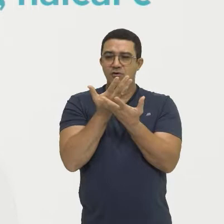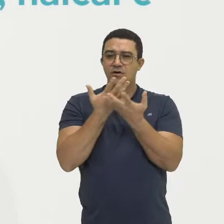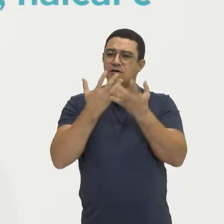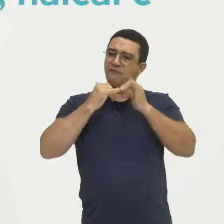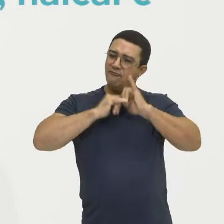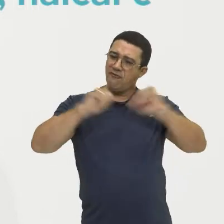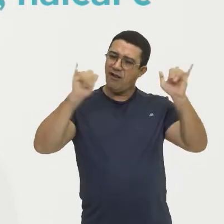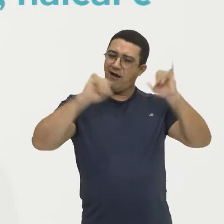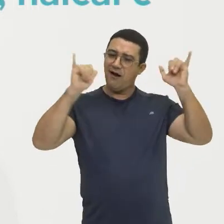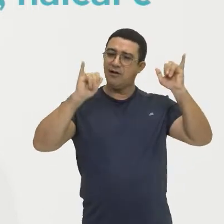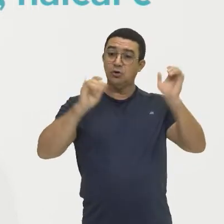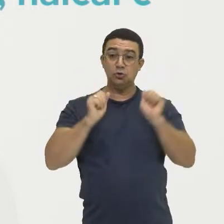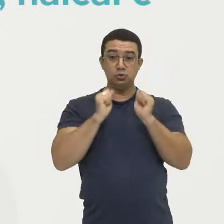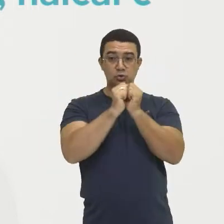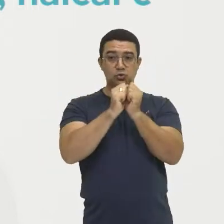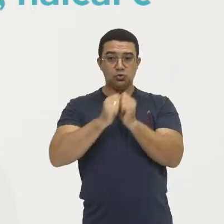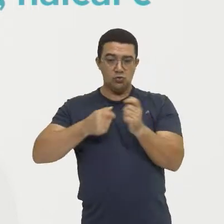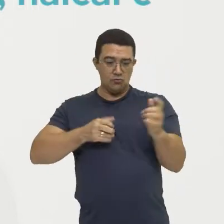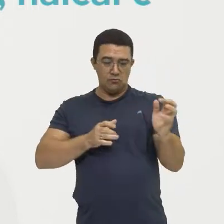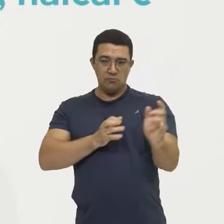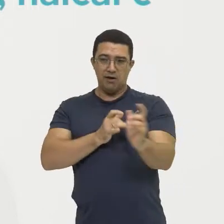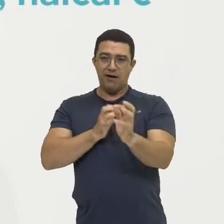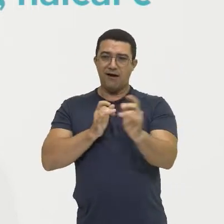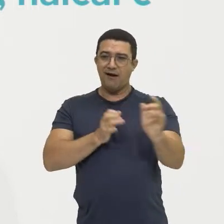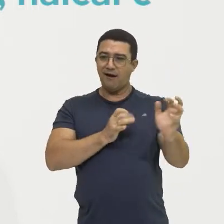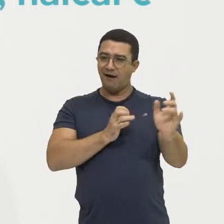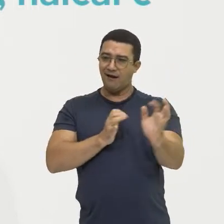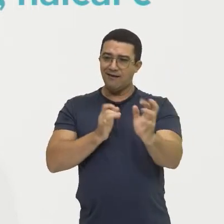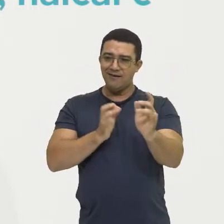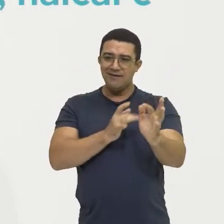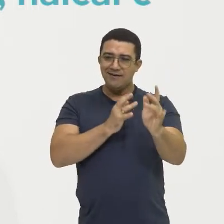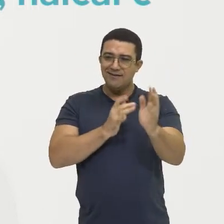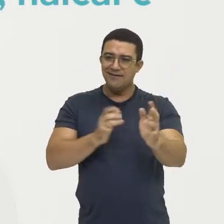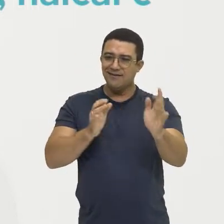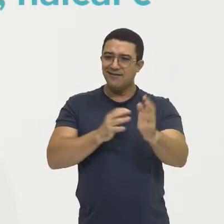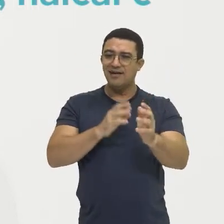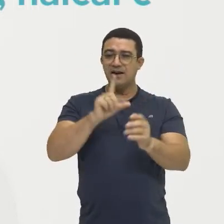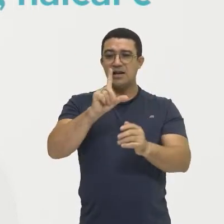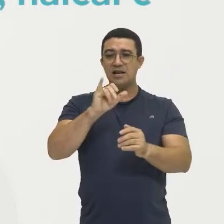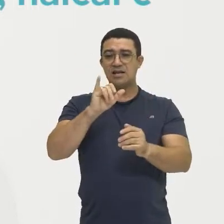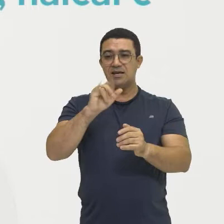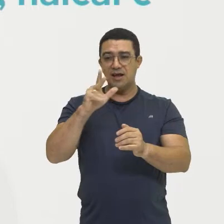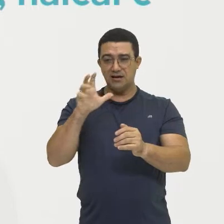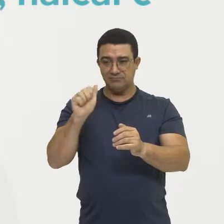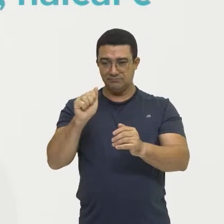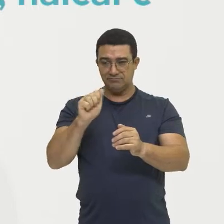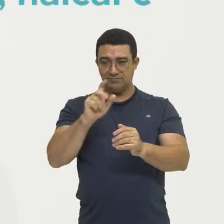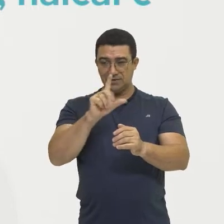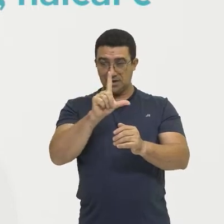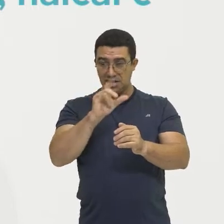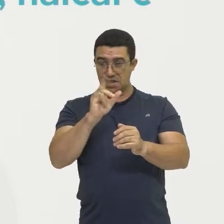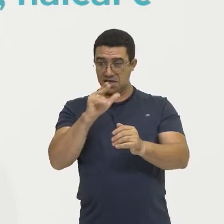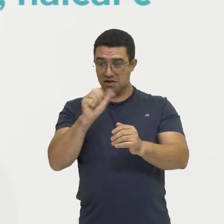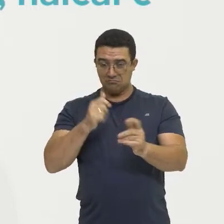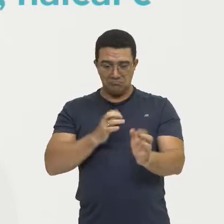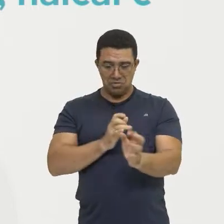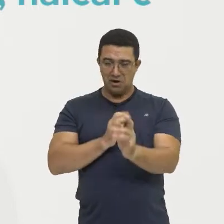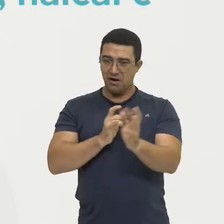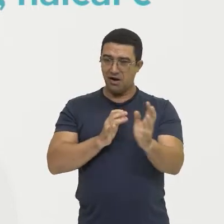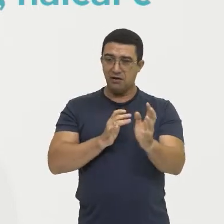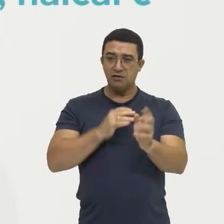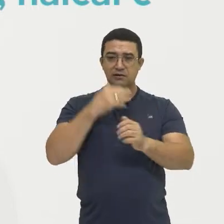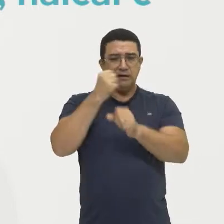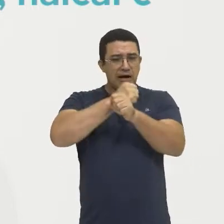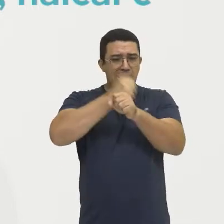lírica. E com o passar dos anos, né, esse instrumento ele foi deixado